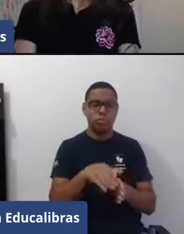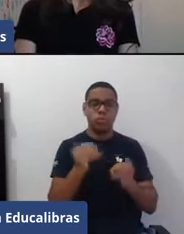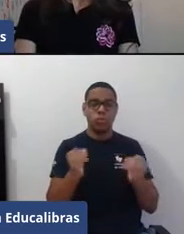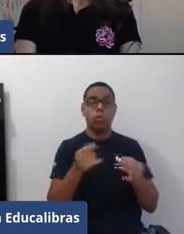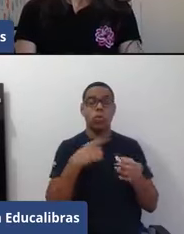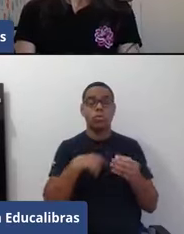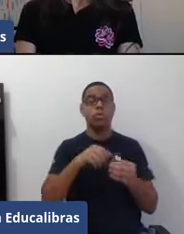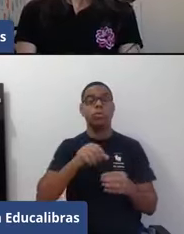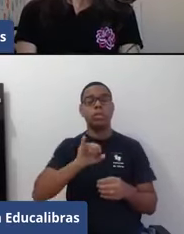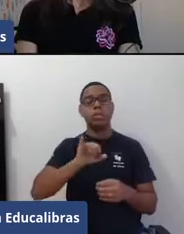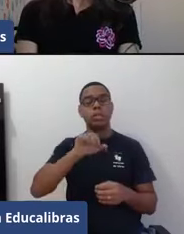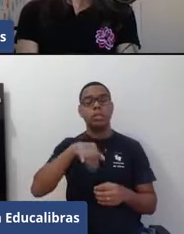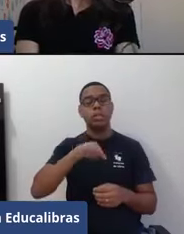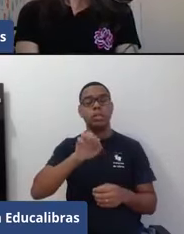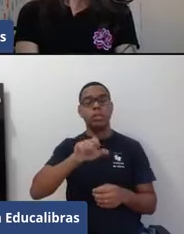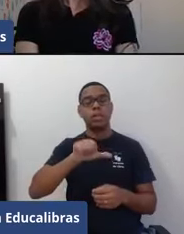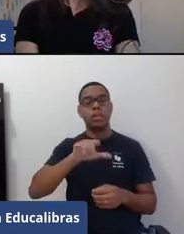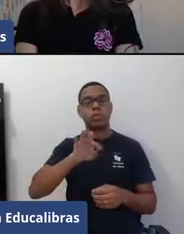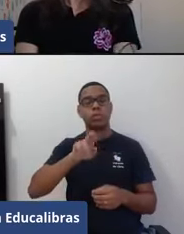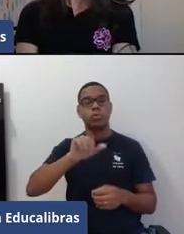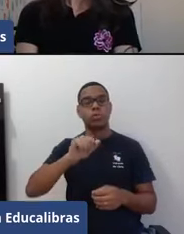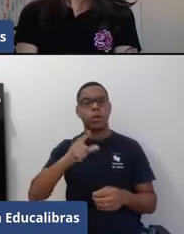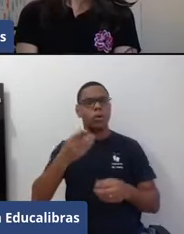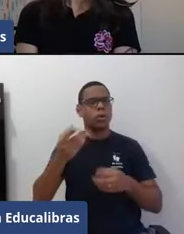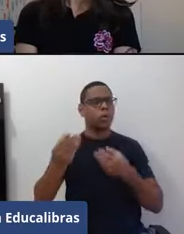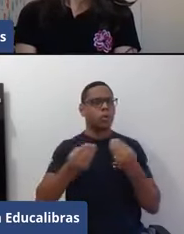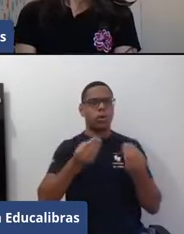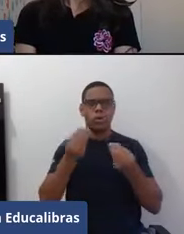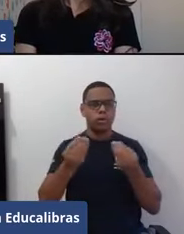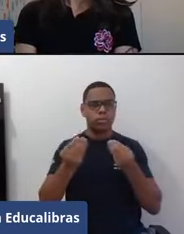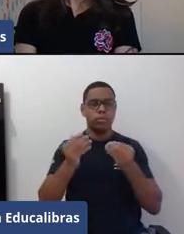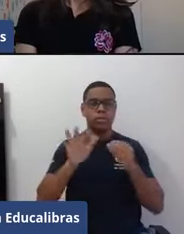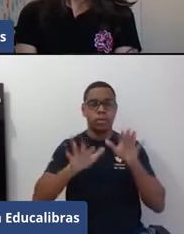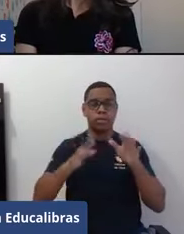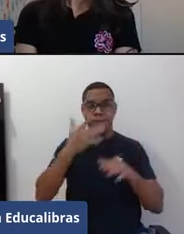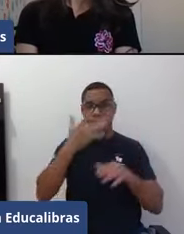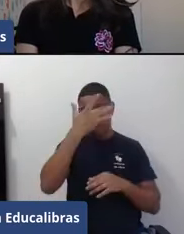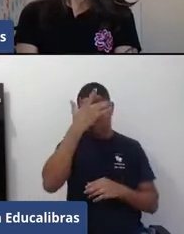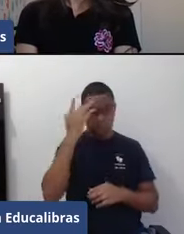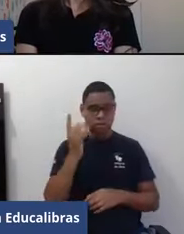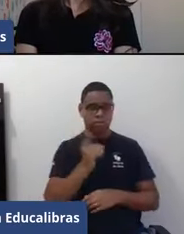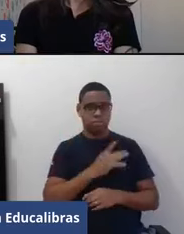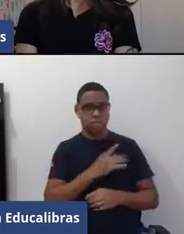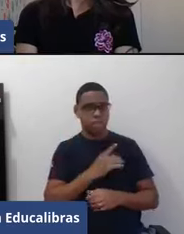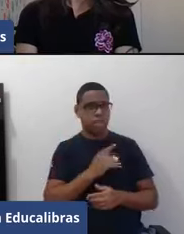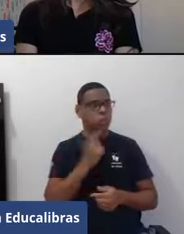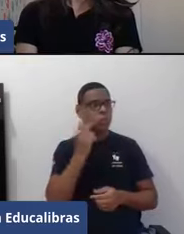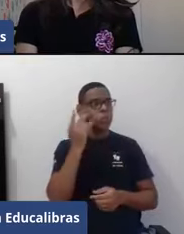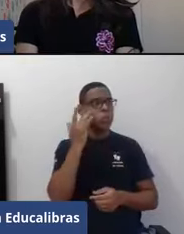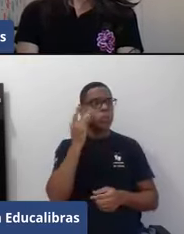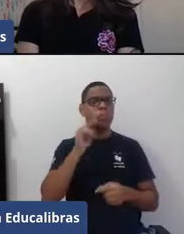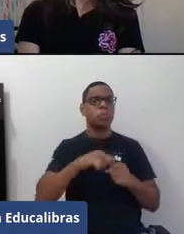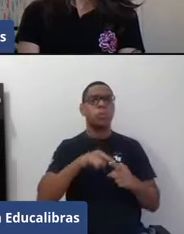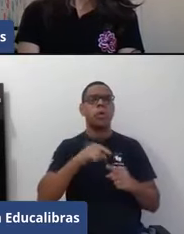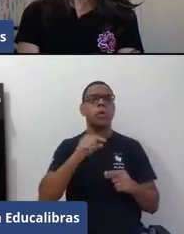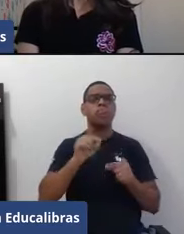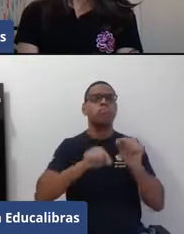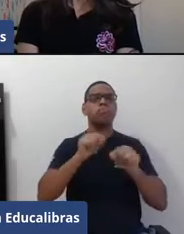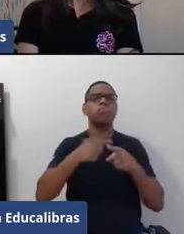intelectual é abandonado. Geralmente, as pessoas têm medo, eu não sei por algum motivo, precisando